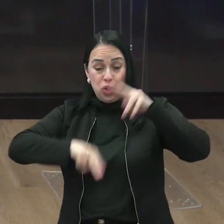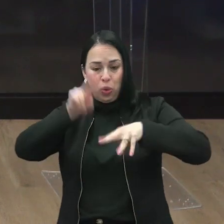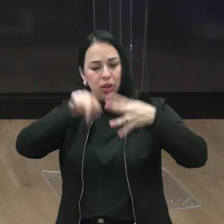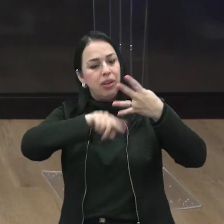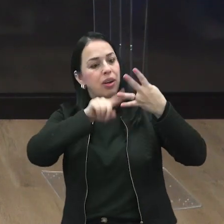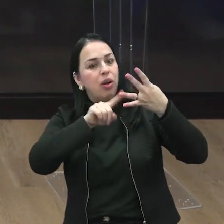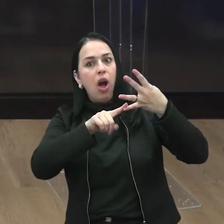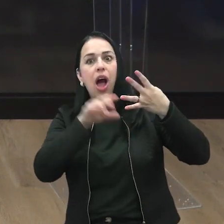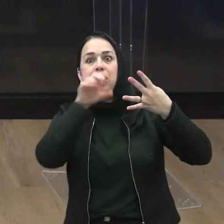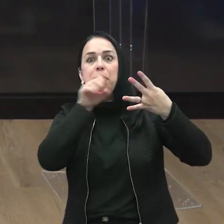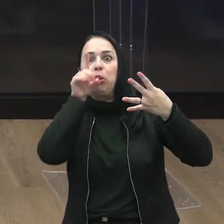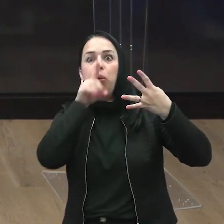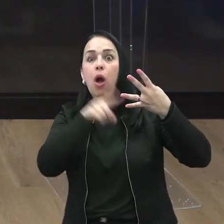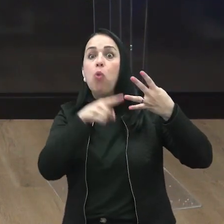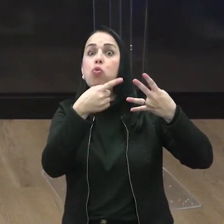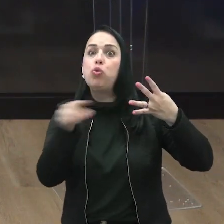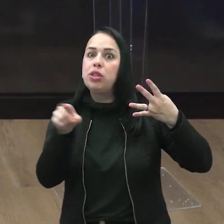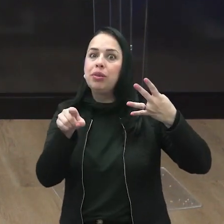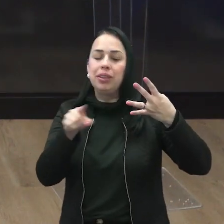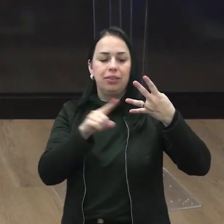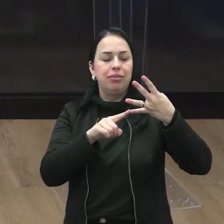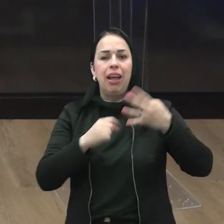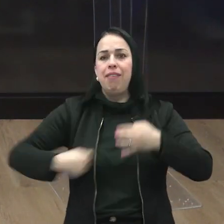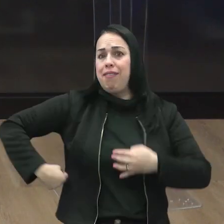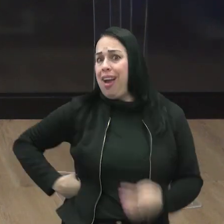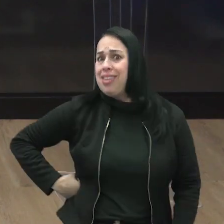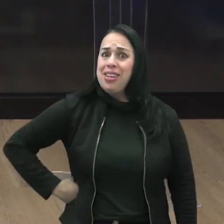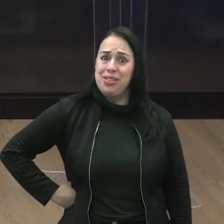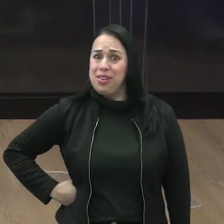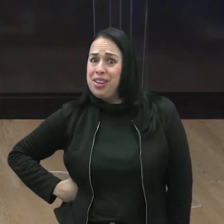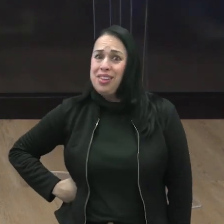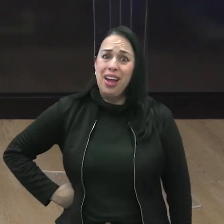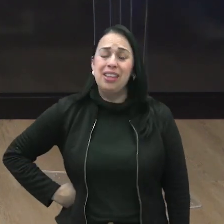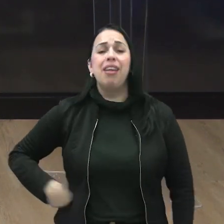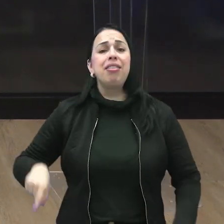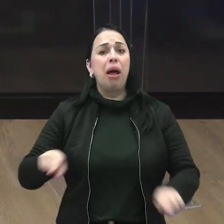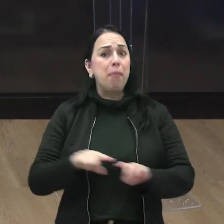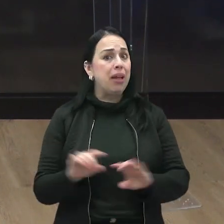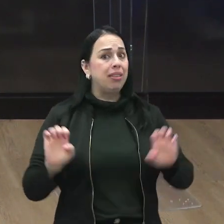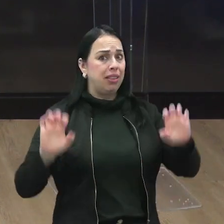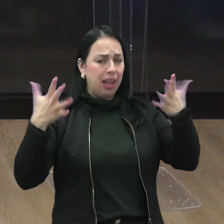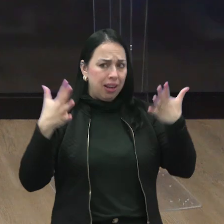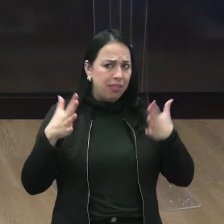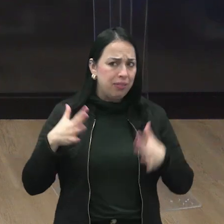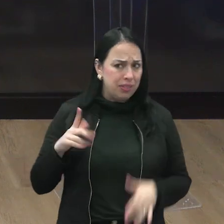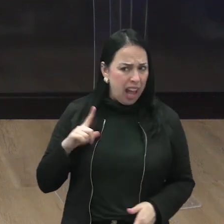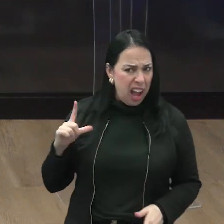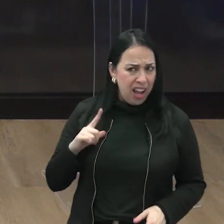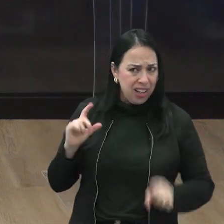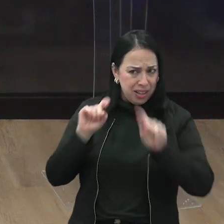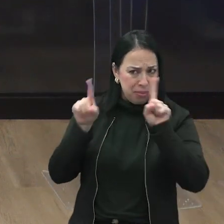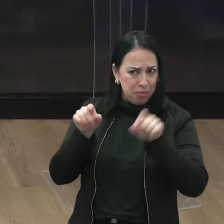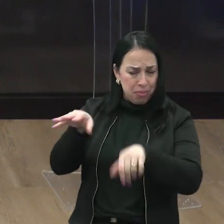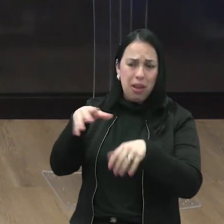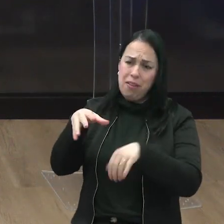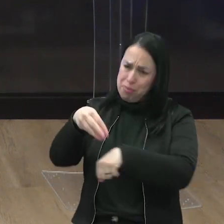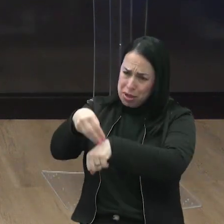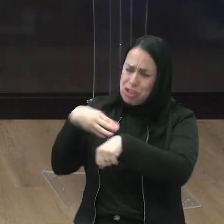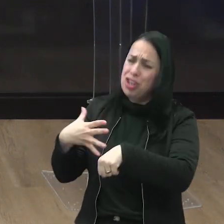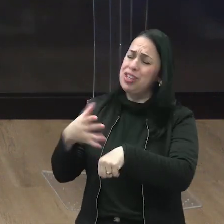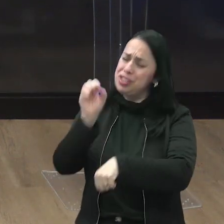E claro que esse mês é o queridinho, né? Com as festas juninas, também com os arraiás. Ainda vai rolar alguma coisa pra gente? Diz que